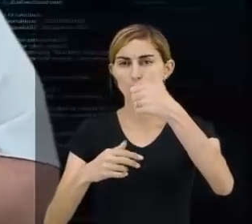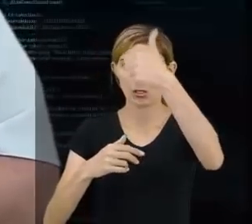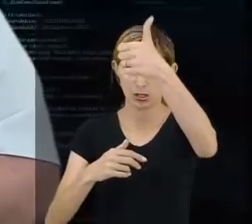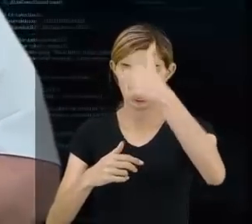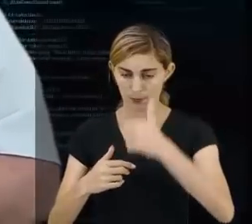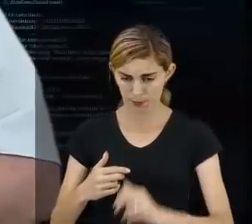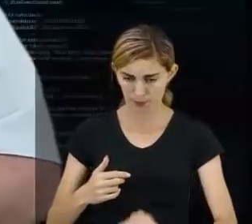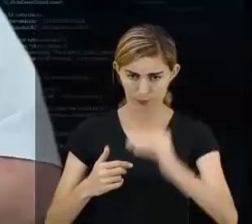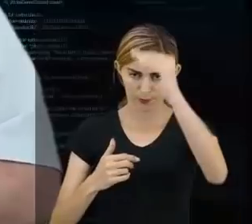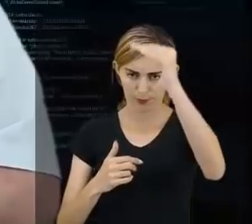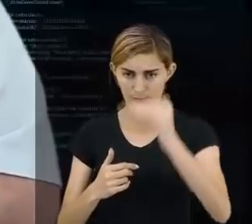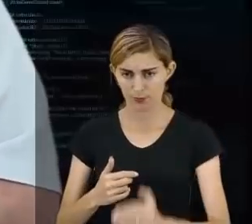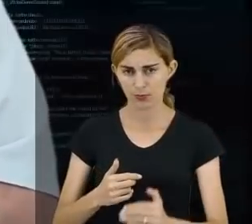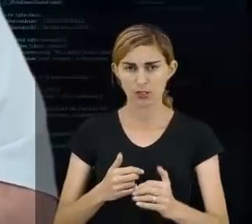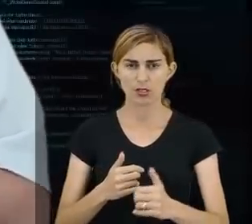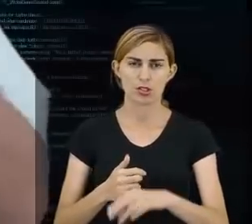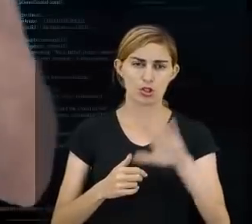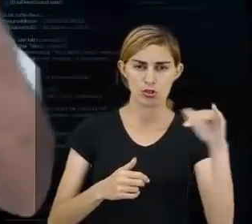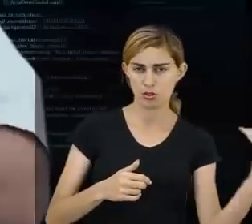direita.